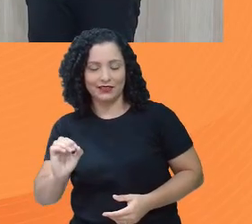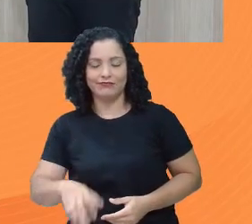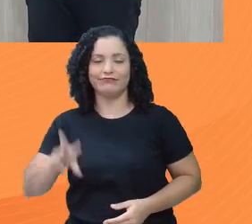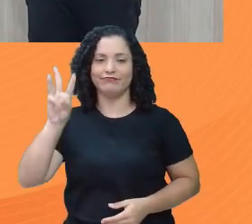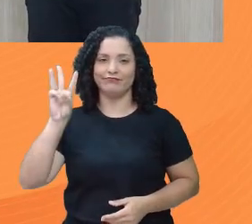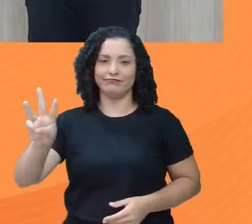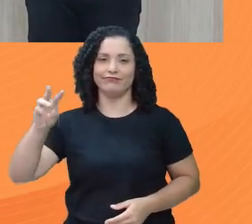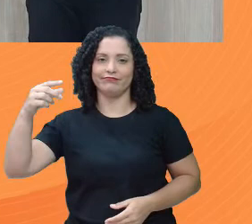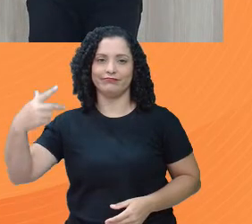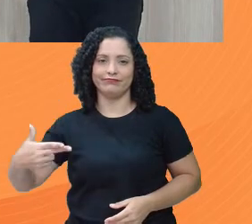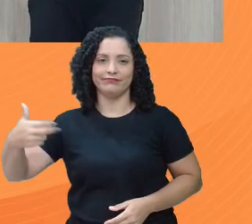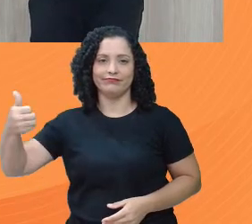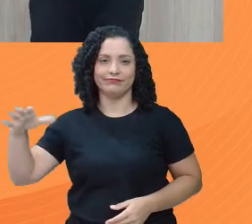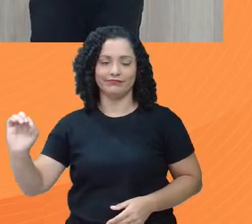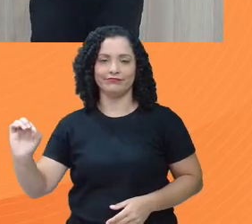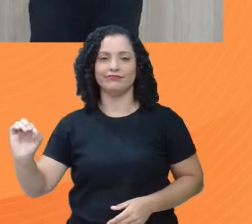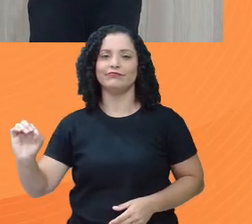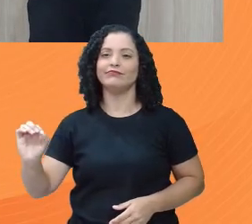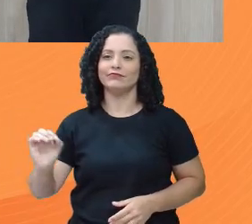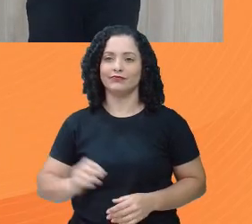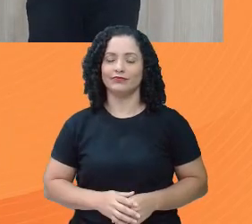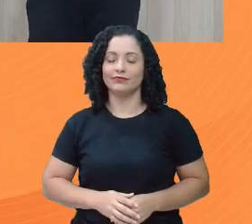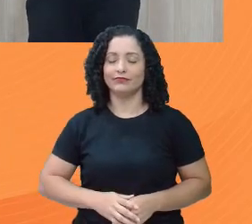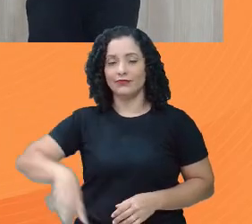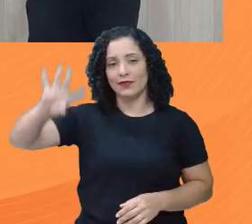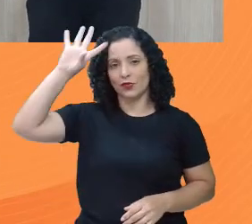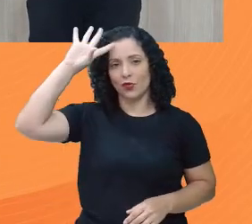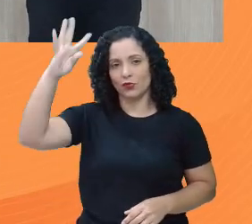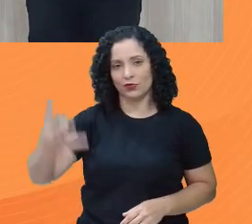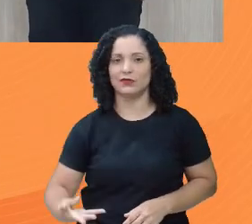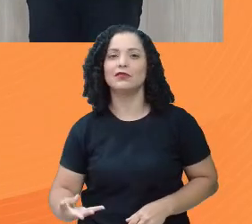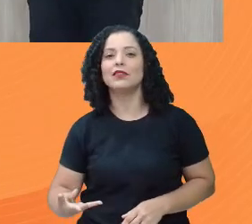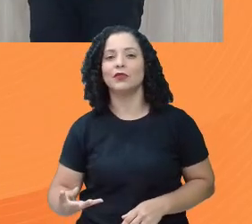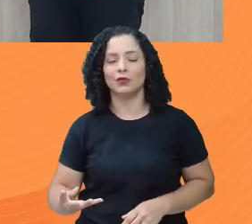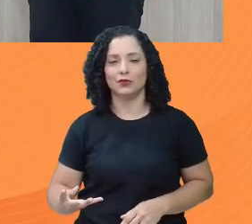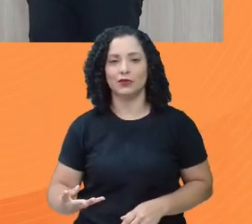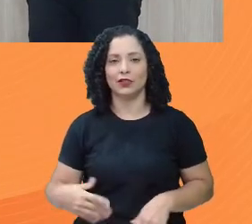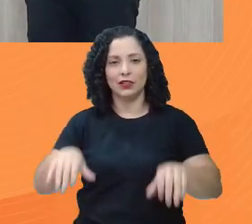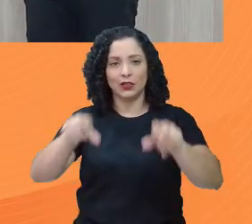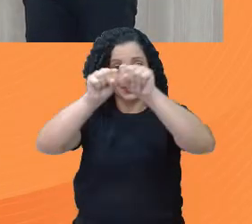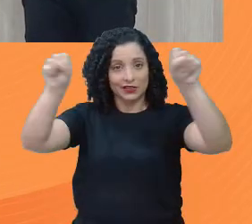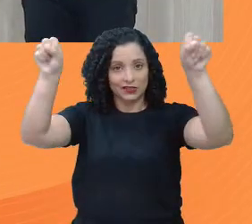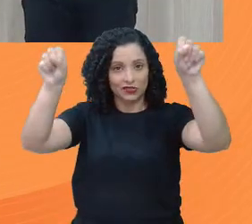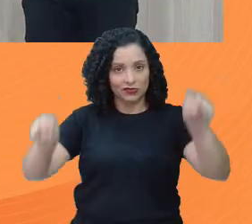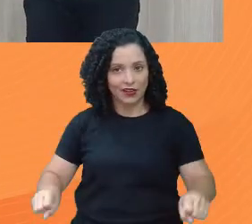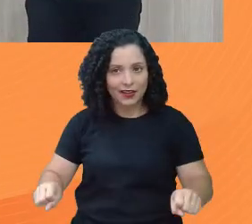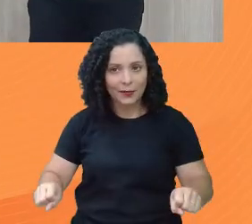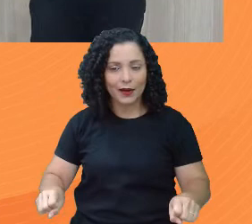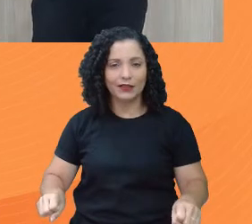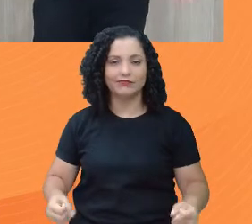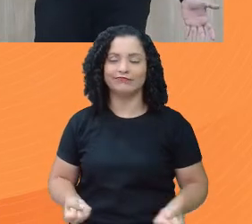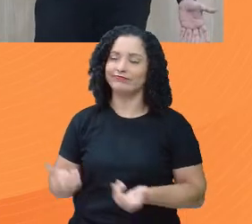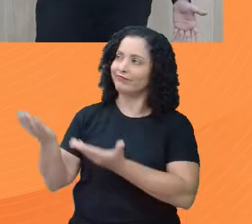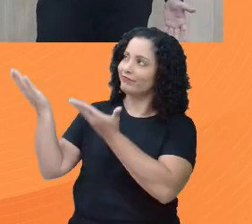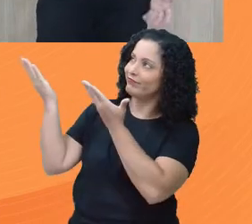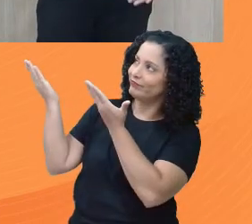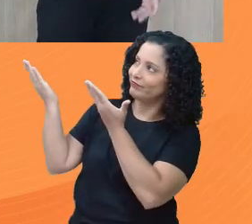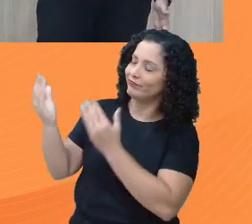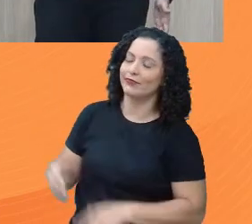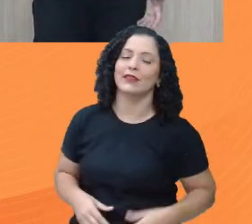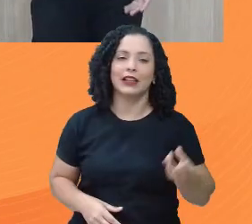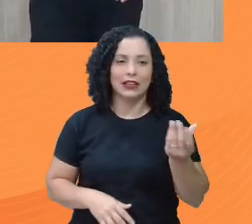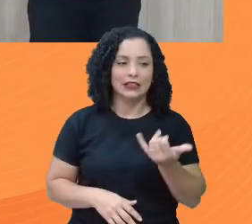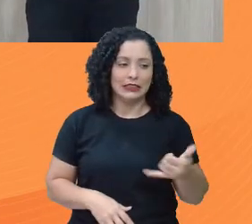igual a 10. Então, a solução daquele sistema lá está aí. Y é 20